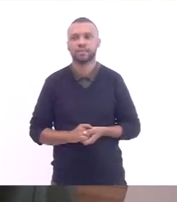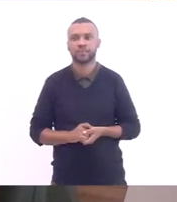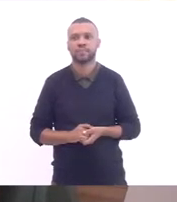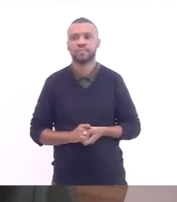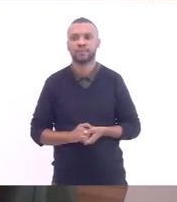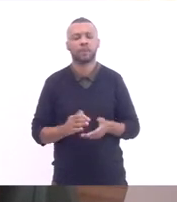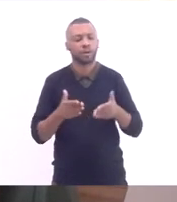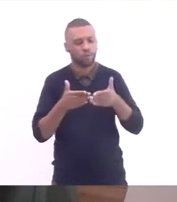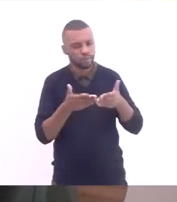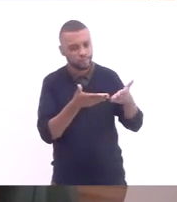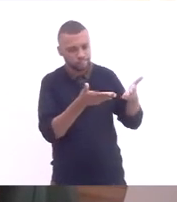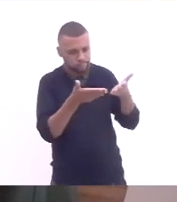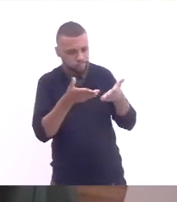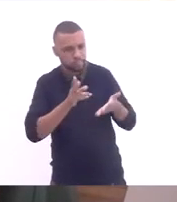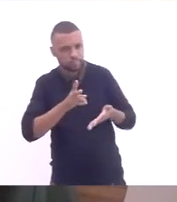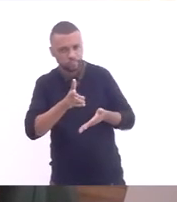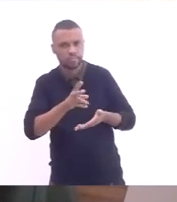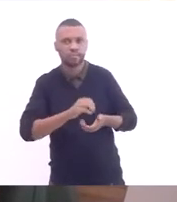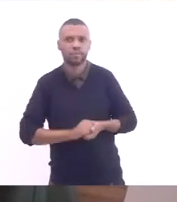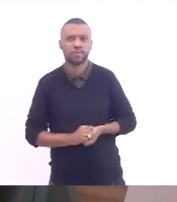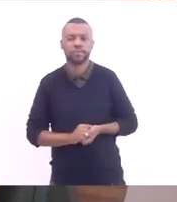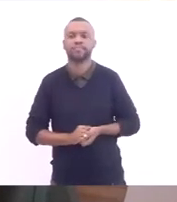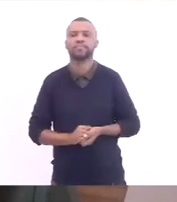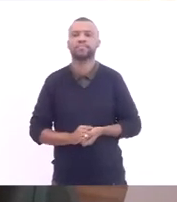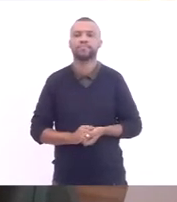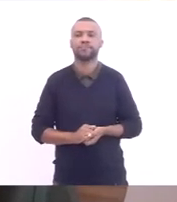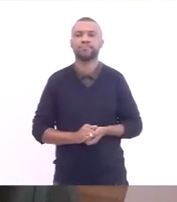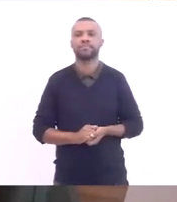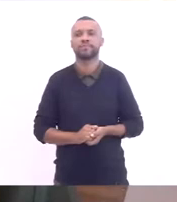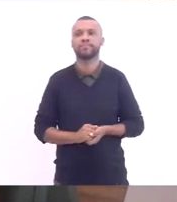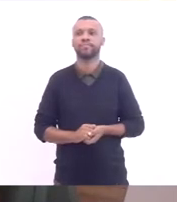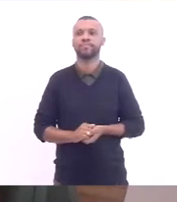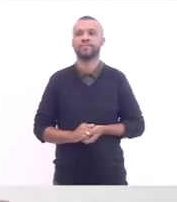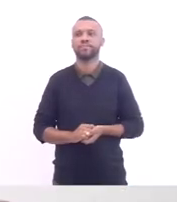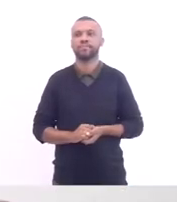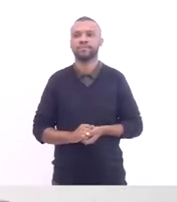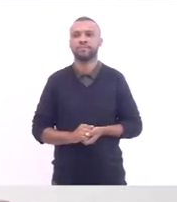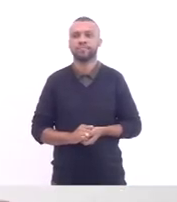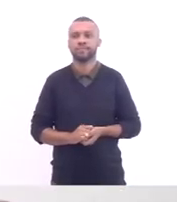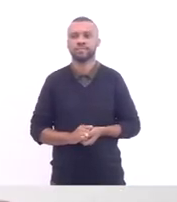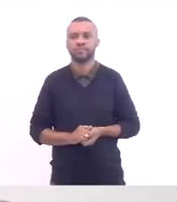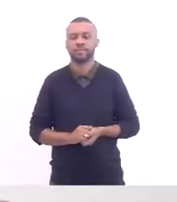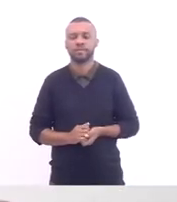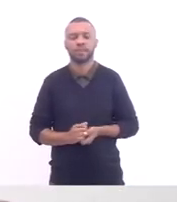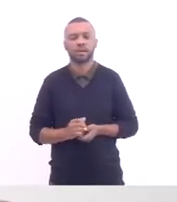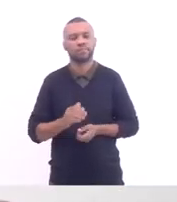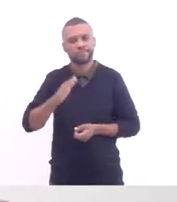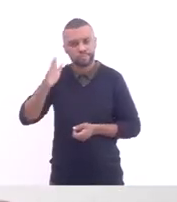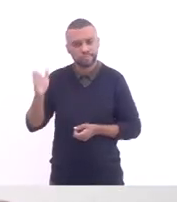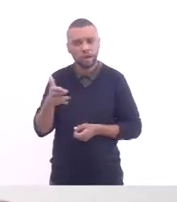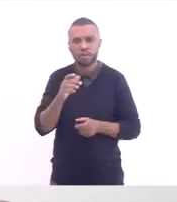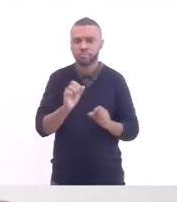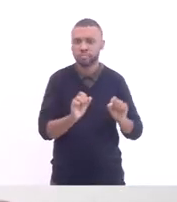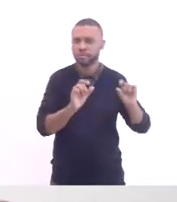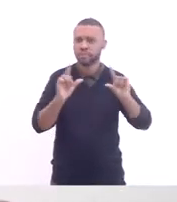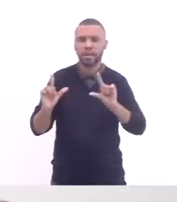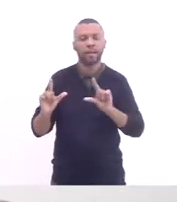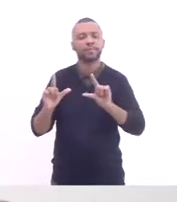Por favor, doutor Stephanie, continua. Então, próximo slide, ele